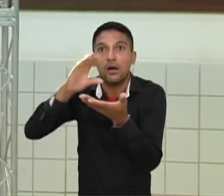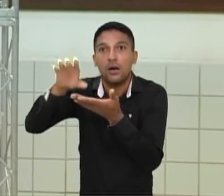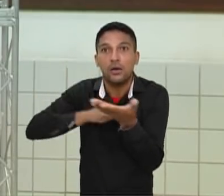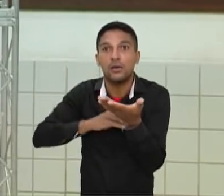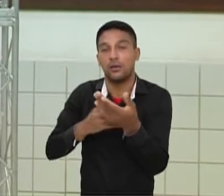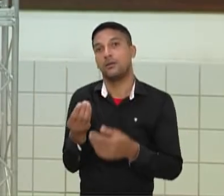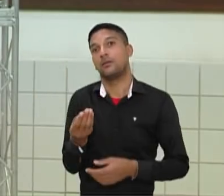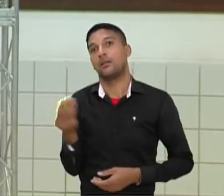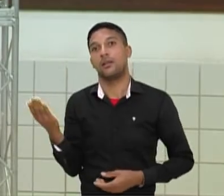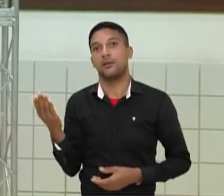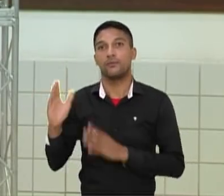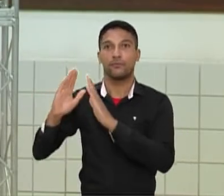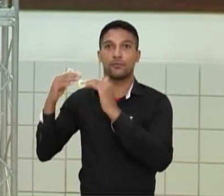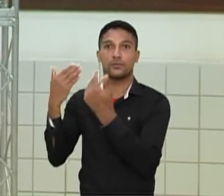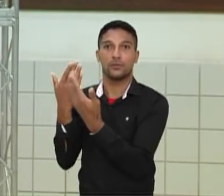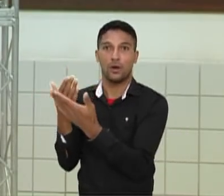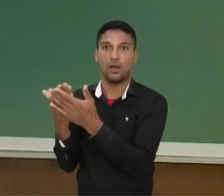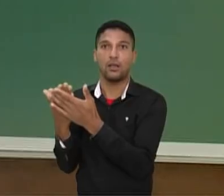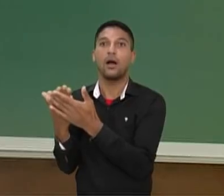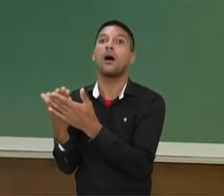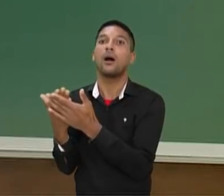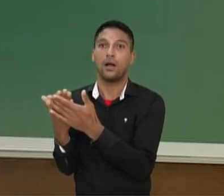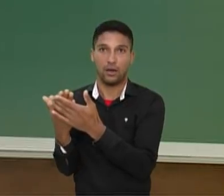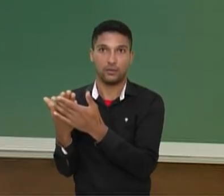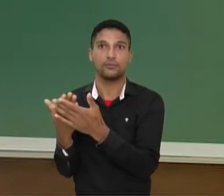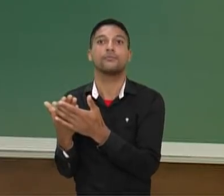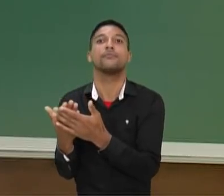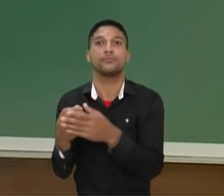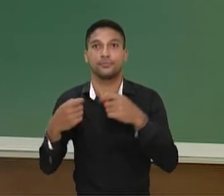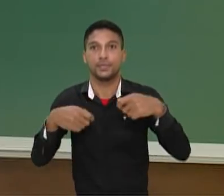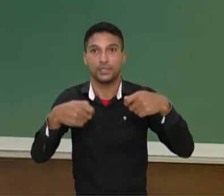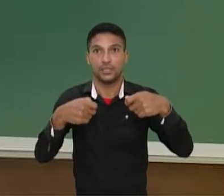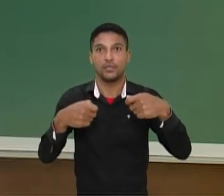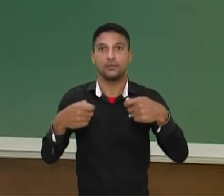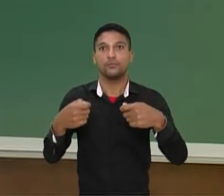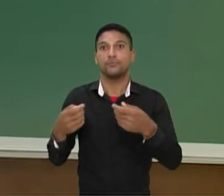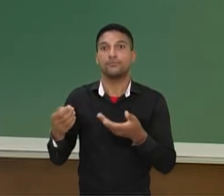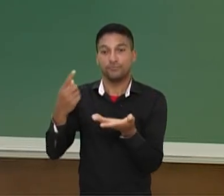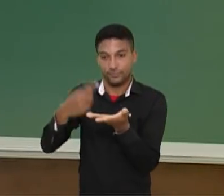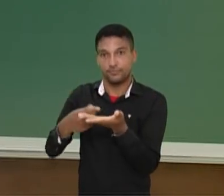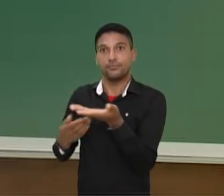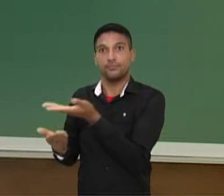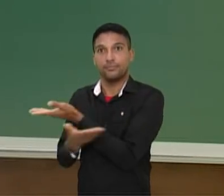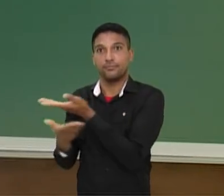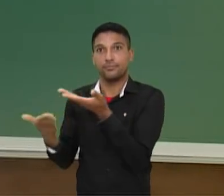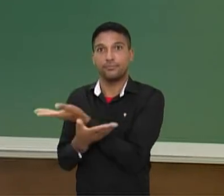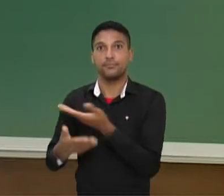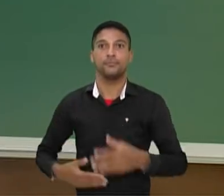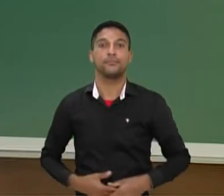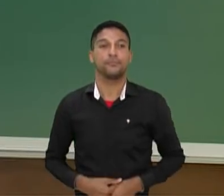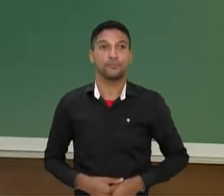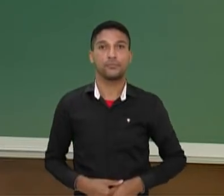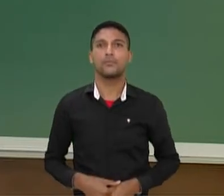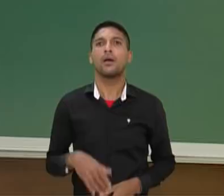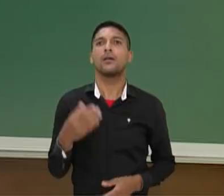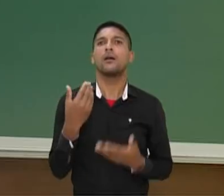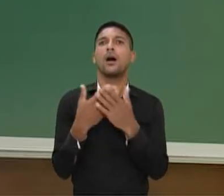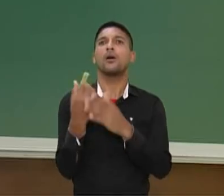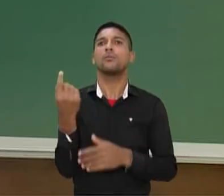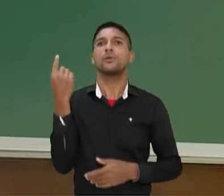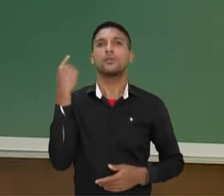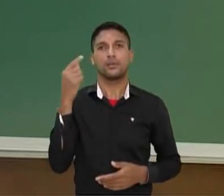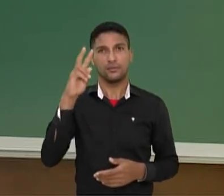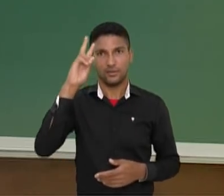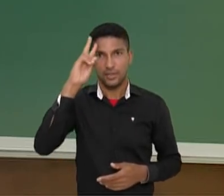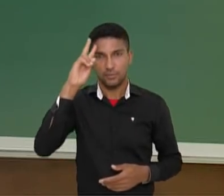Lembrado? Lembranças? Então vamos lá para a aula. O que nós vimos na última aula? Nós trabalhamos com ângulos externos de